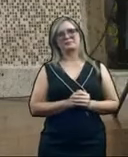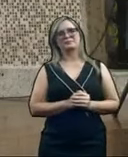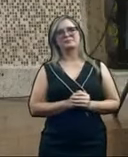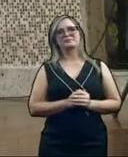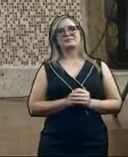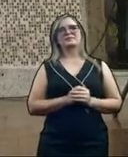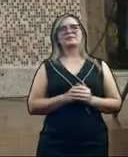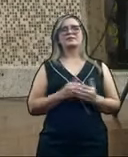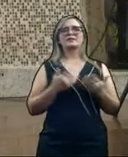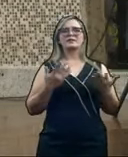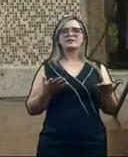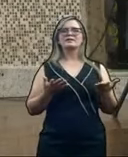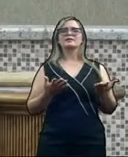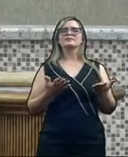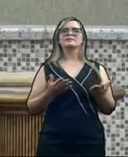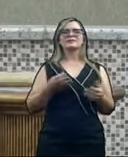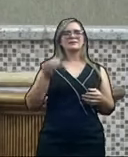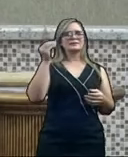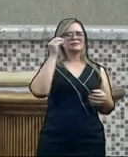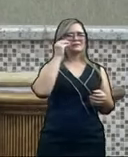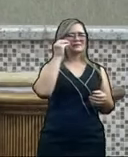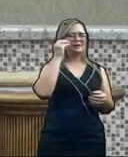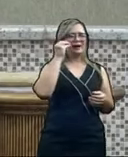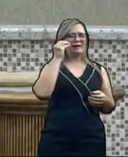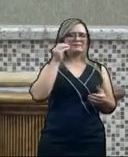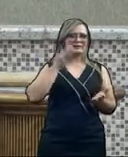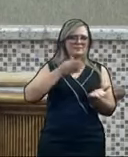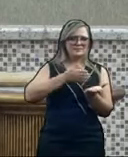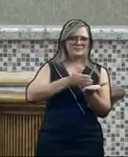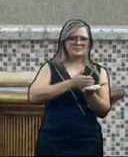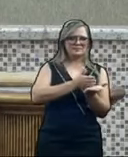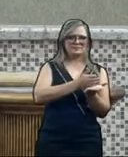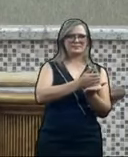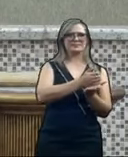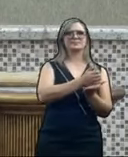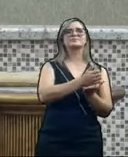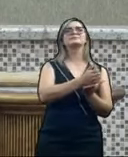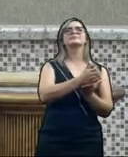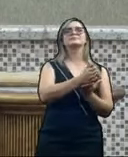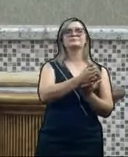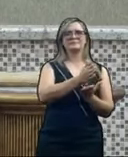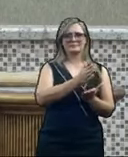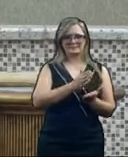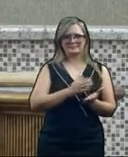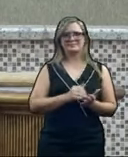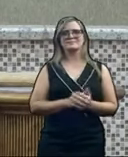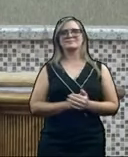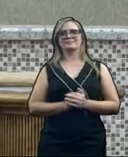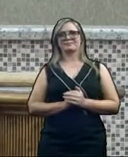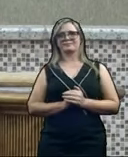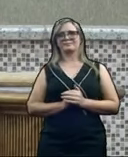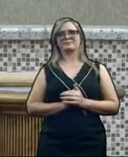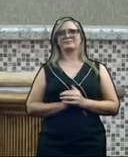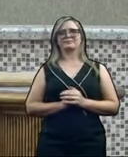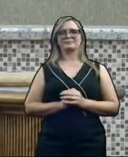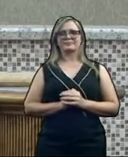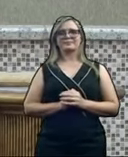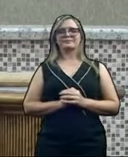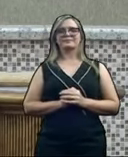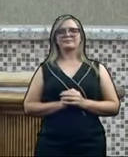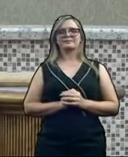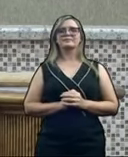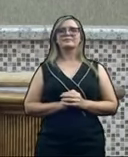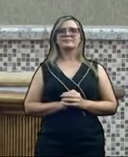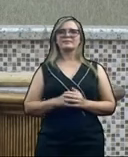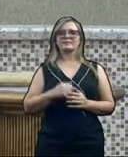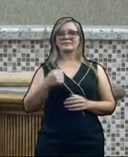o ato e corretamente minha avó Maria Maria Euzébio dos Santos é sempre gostar